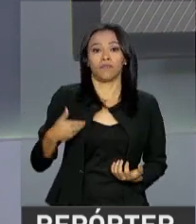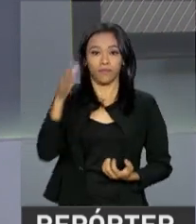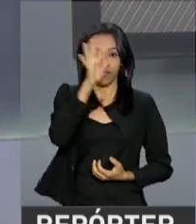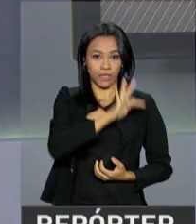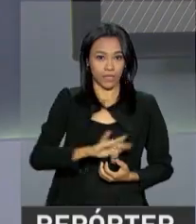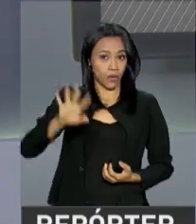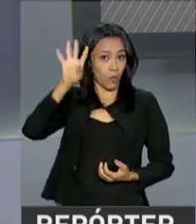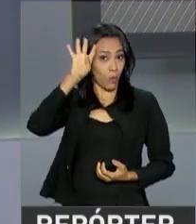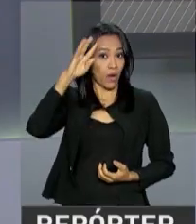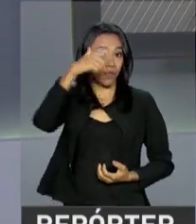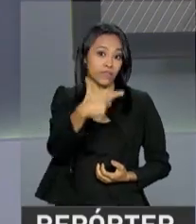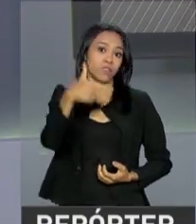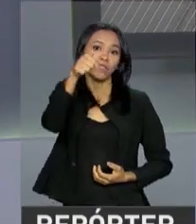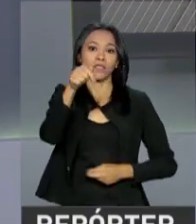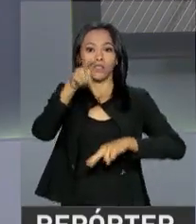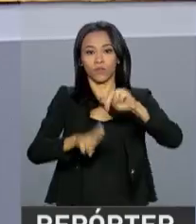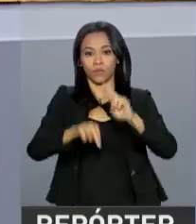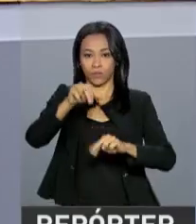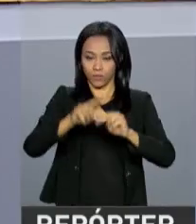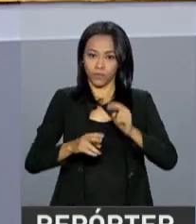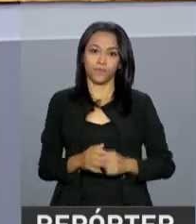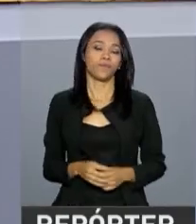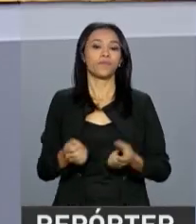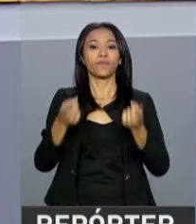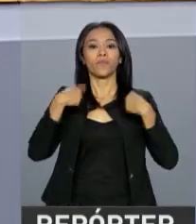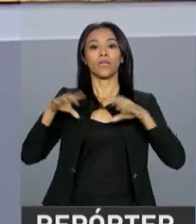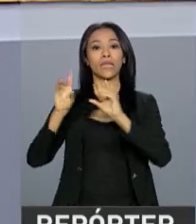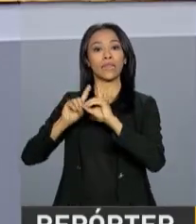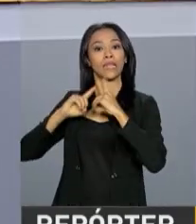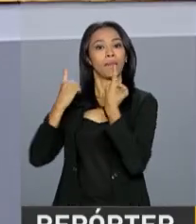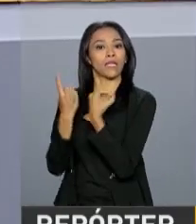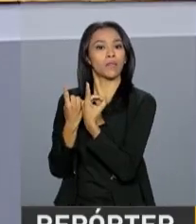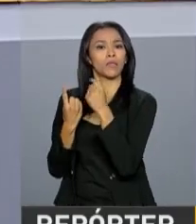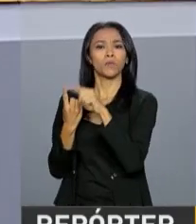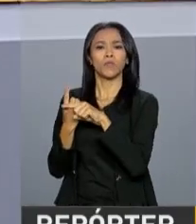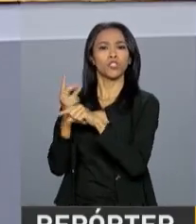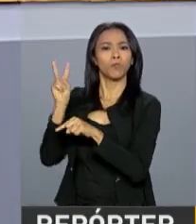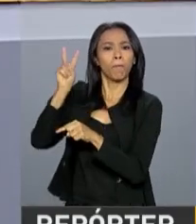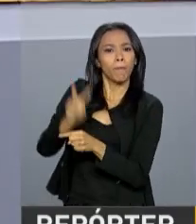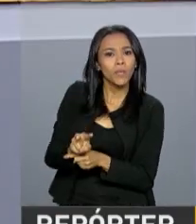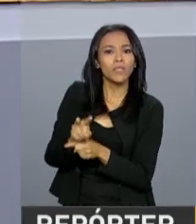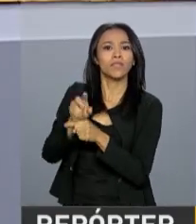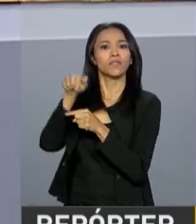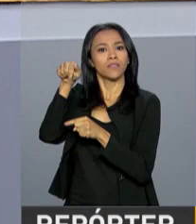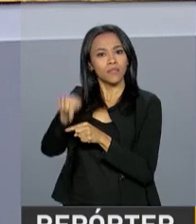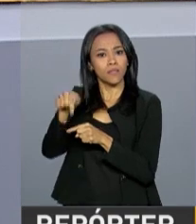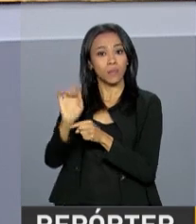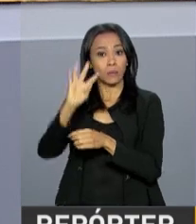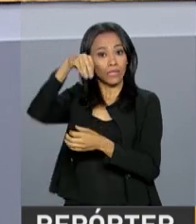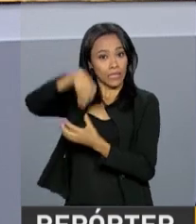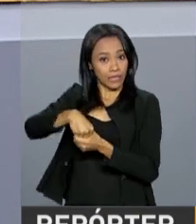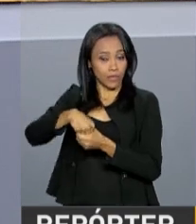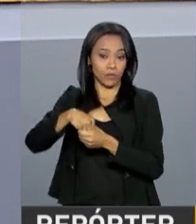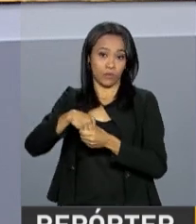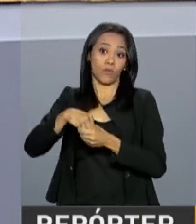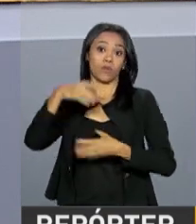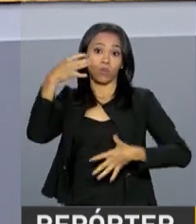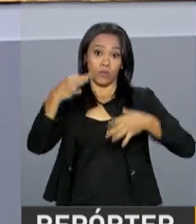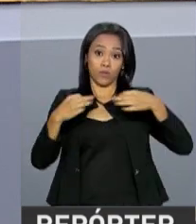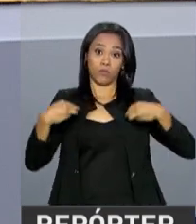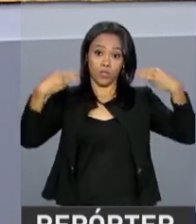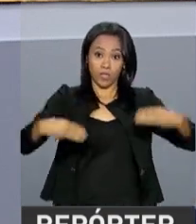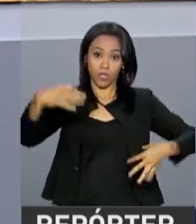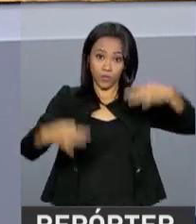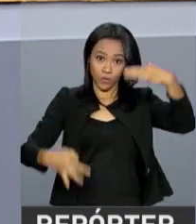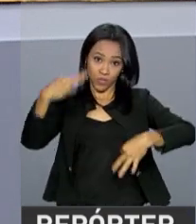quarta-feira 27 de junho o departamento de proteção e defesa do consumidor do ministério da justiça notificou as